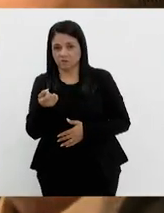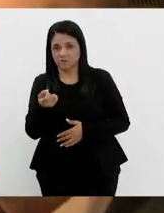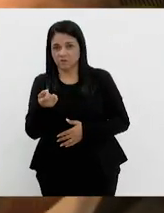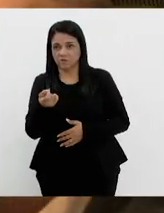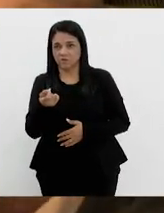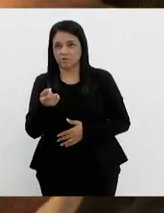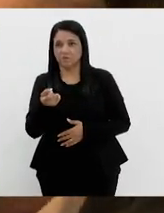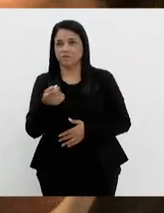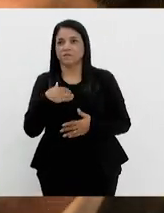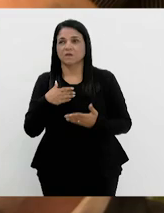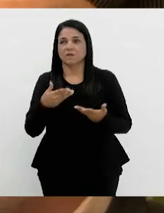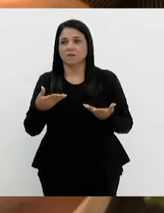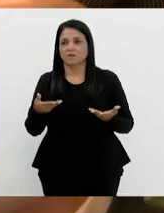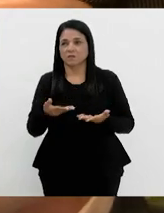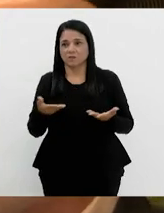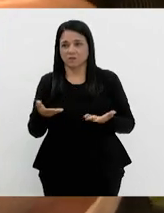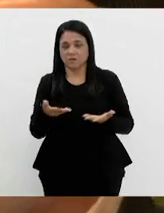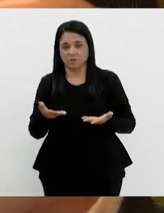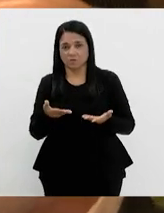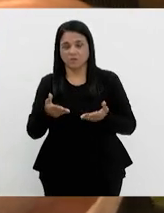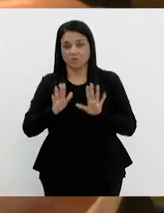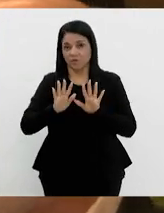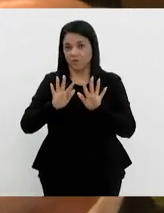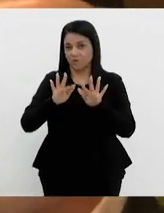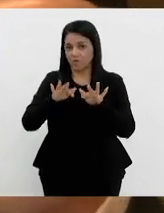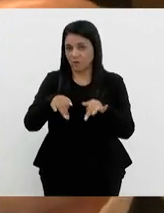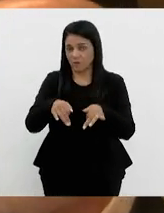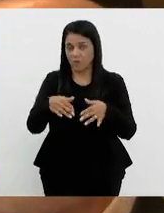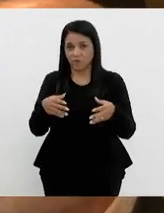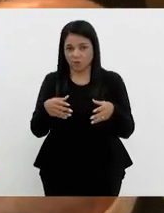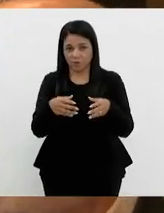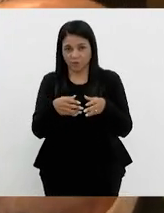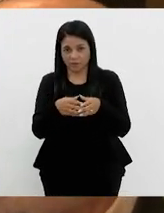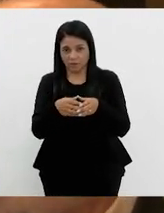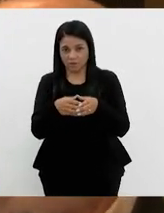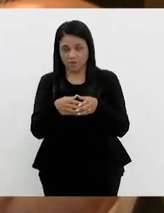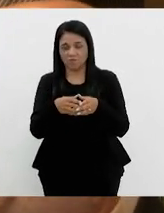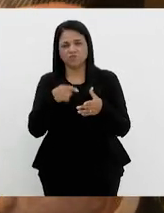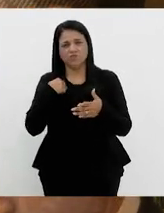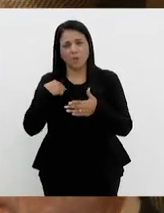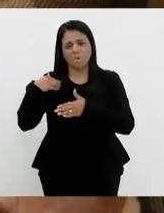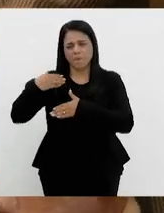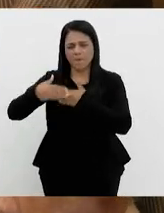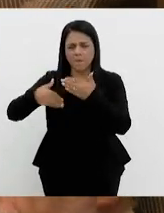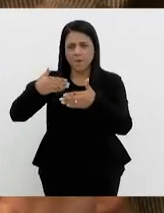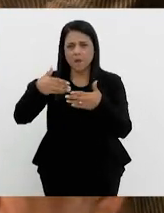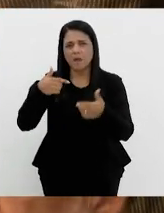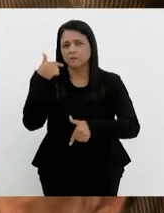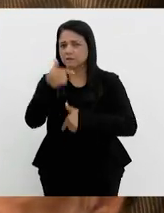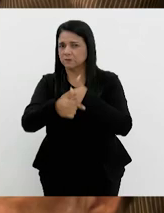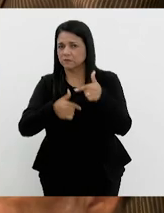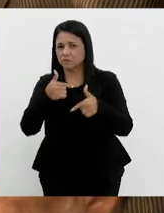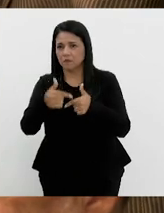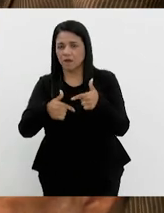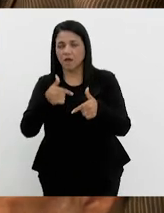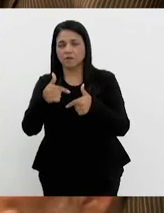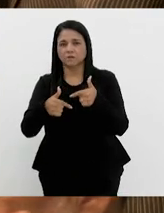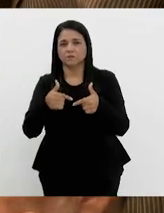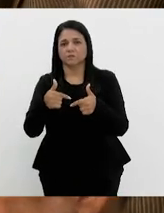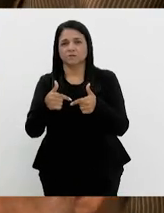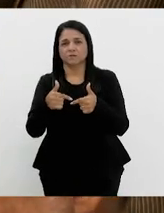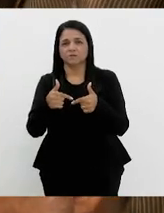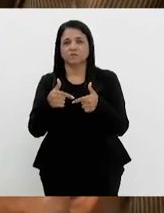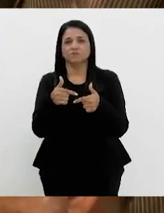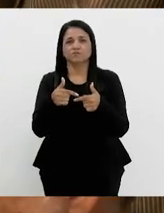até chegarmos à formatação final deste comitê tivemos um longo trabalho de prospecção de